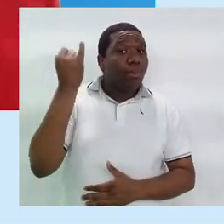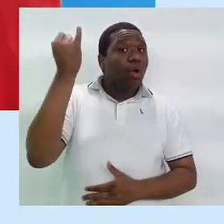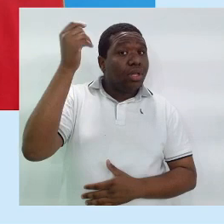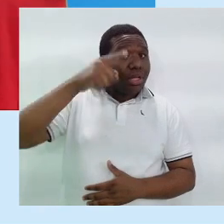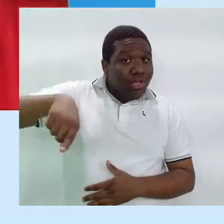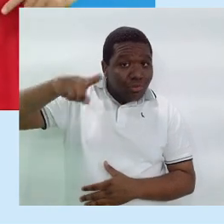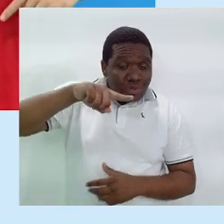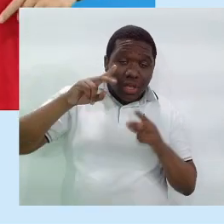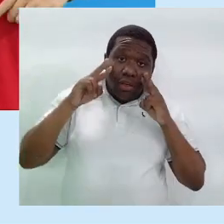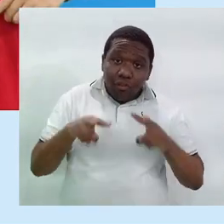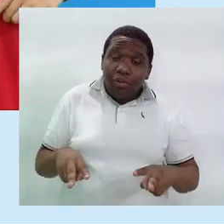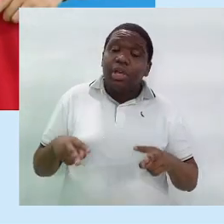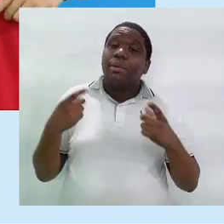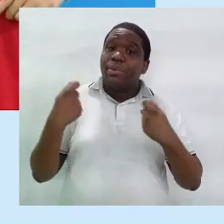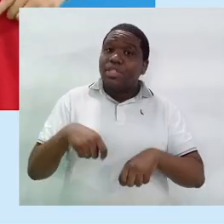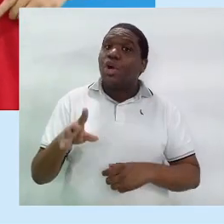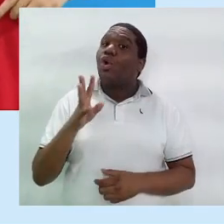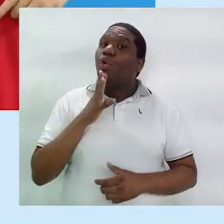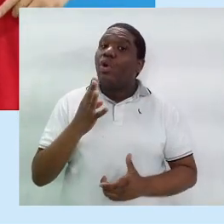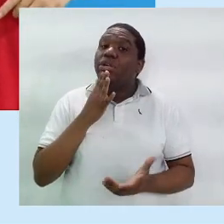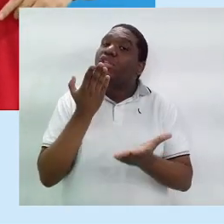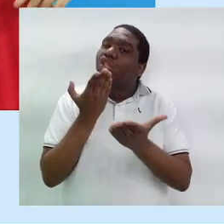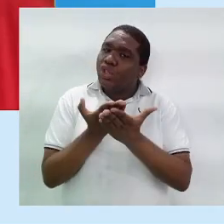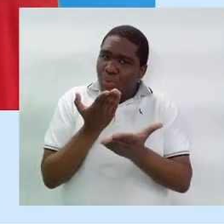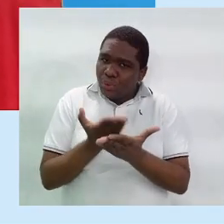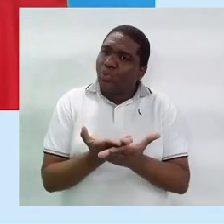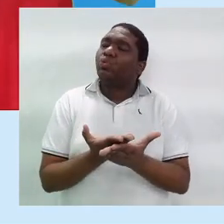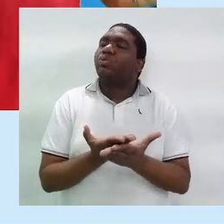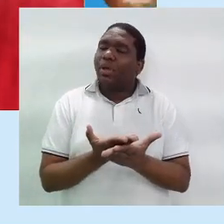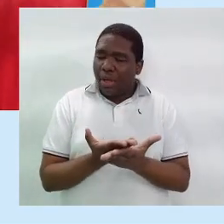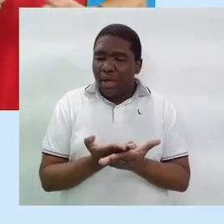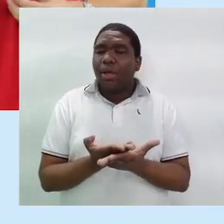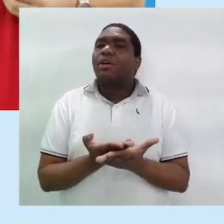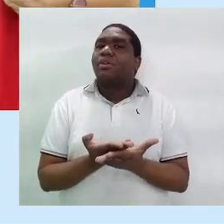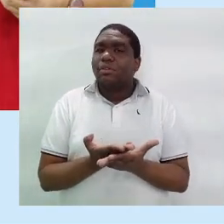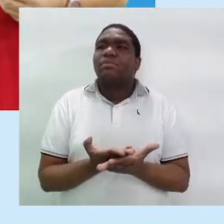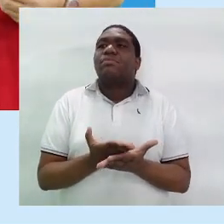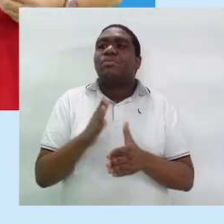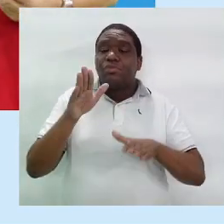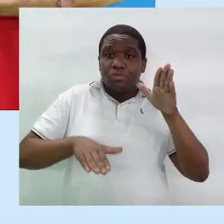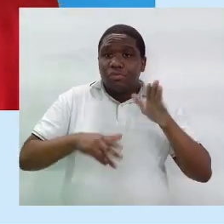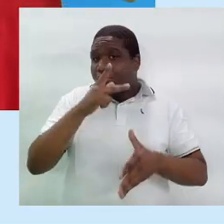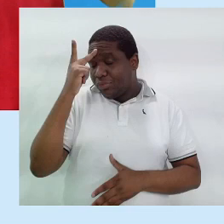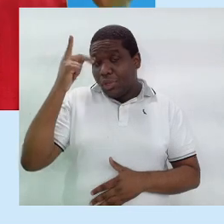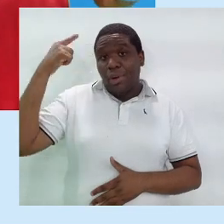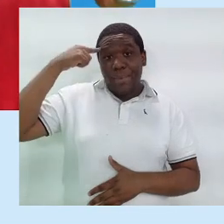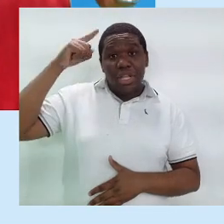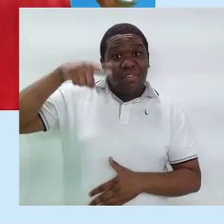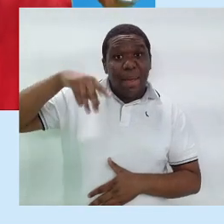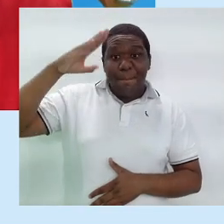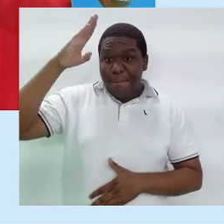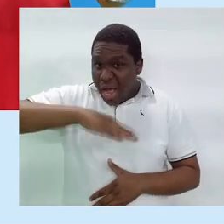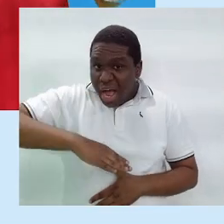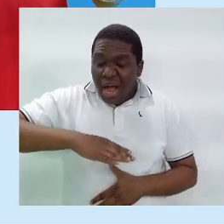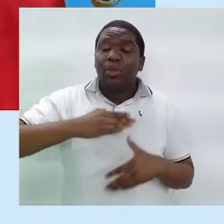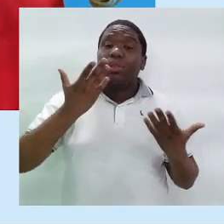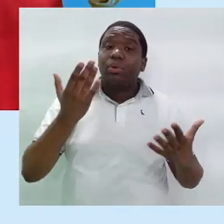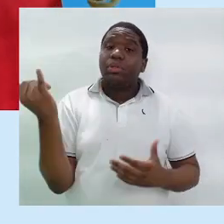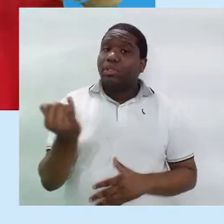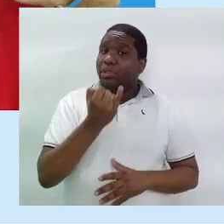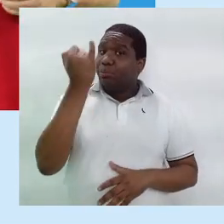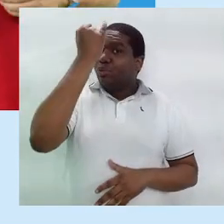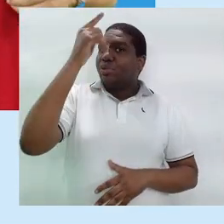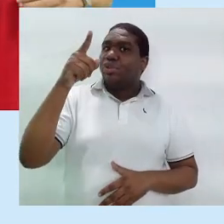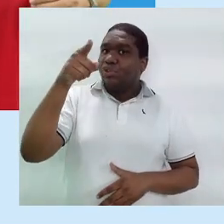só a necessidade do conhecer, certo? Que muitos o associavam ao quê? Ao mal. Então é